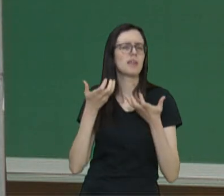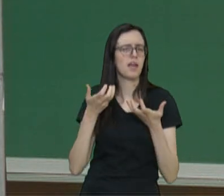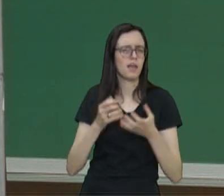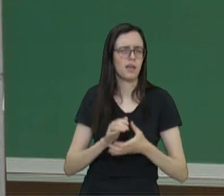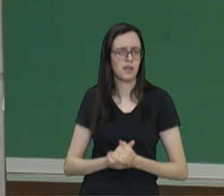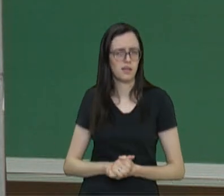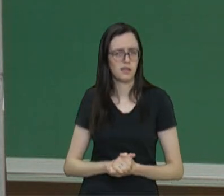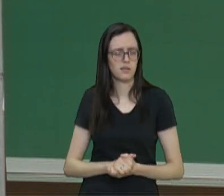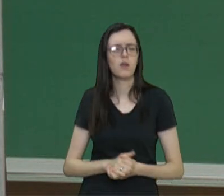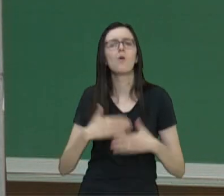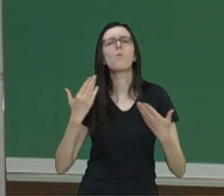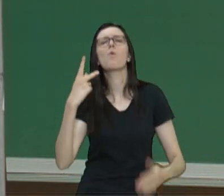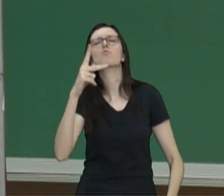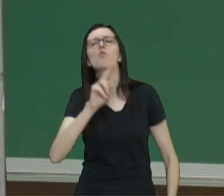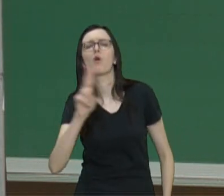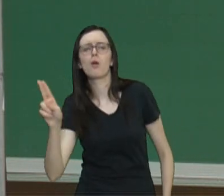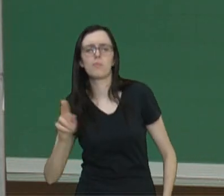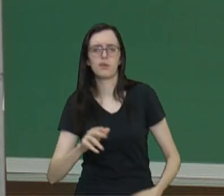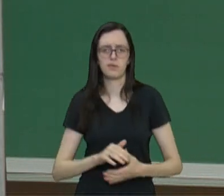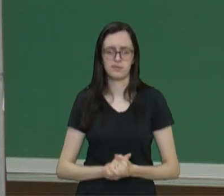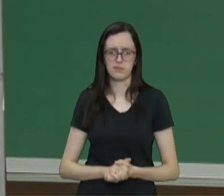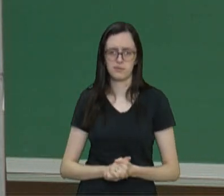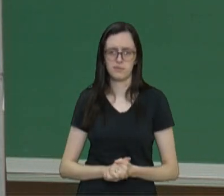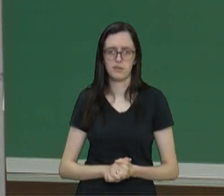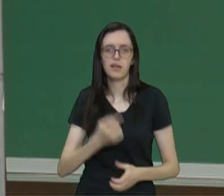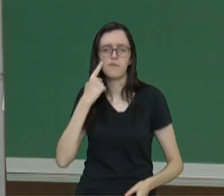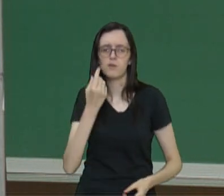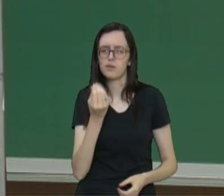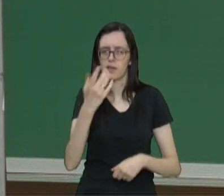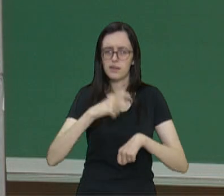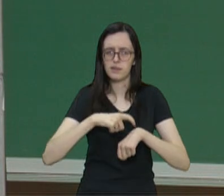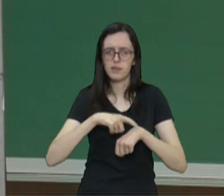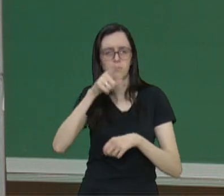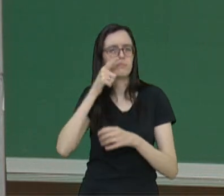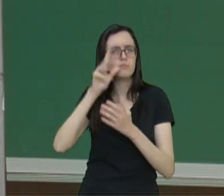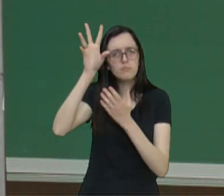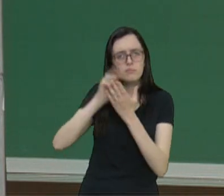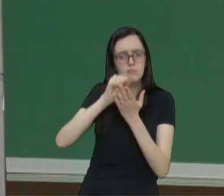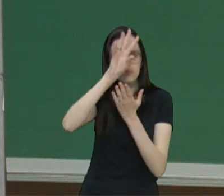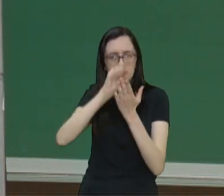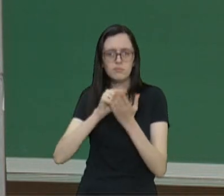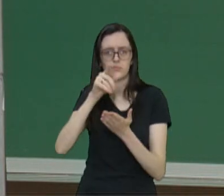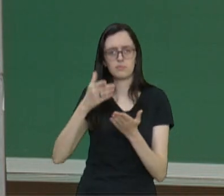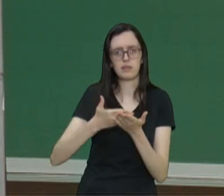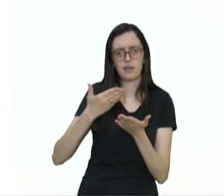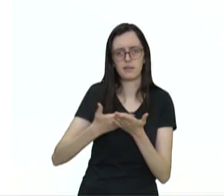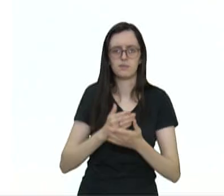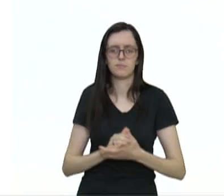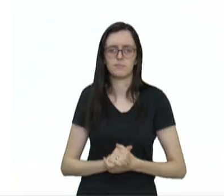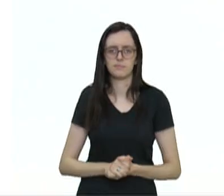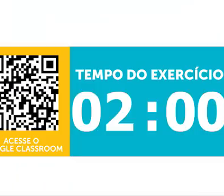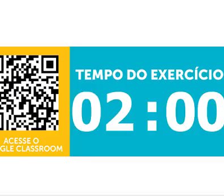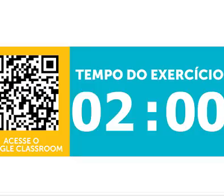quer? What's your name? Qual é o seu nome? Vou deixar um tempinho para você copiar esses pronomes no seu caderno.